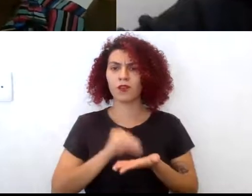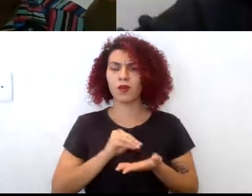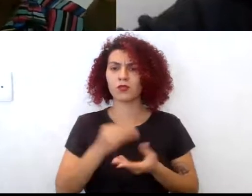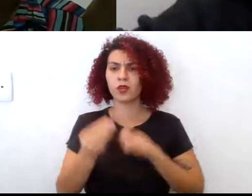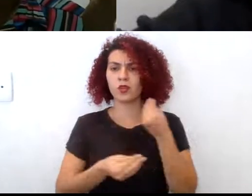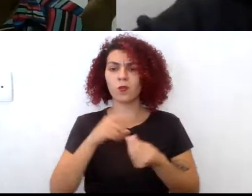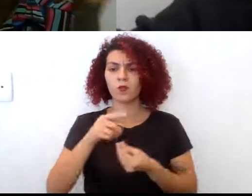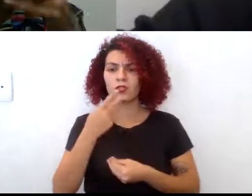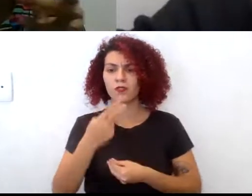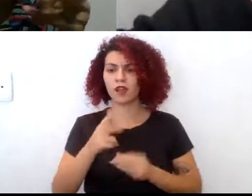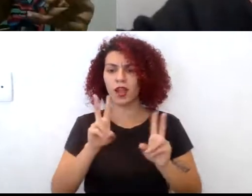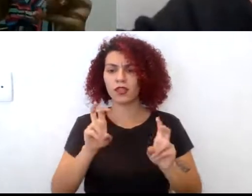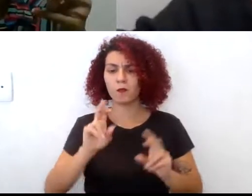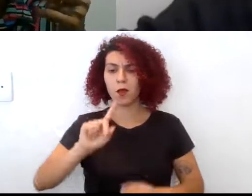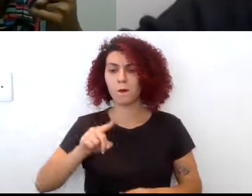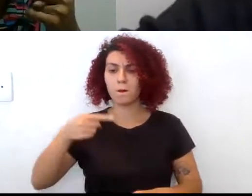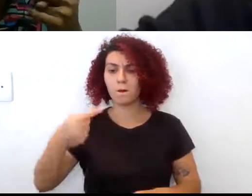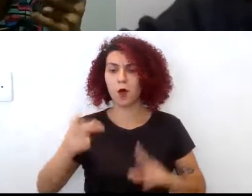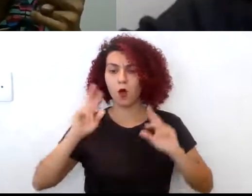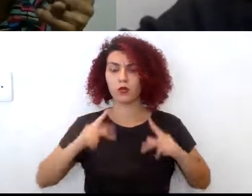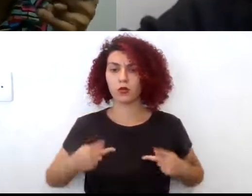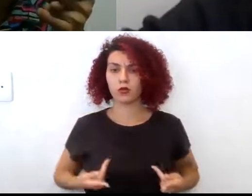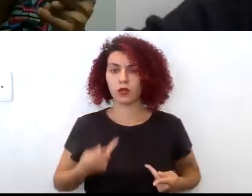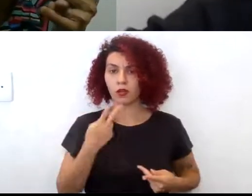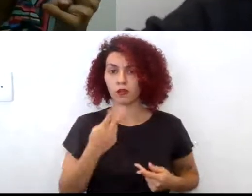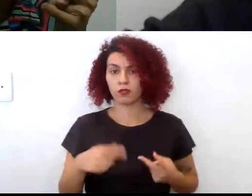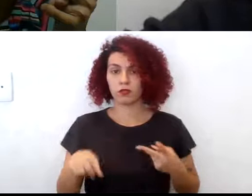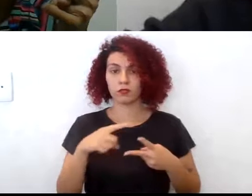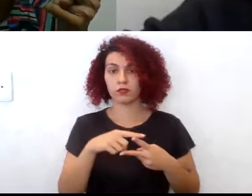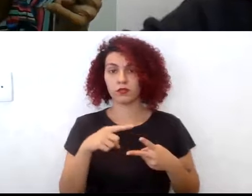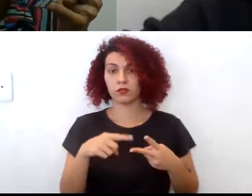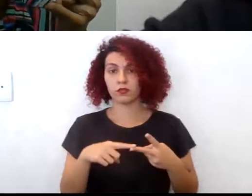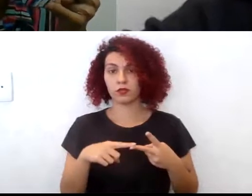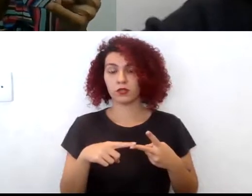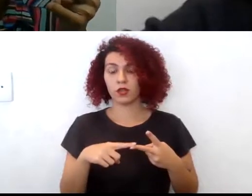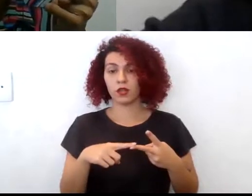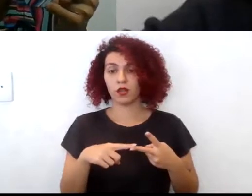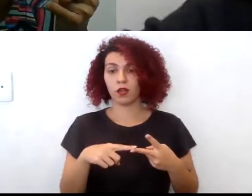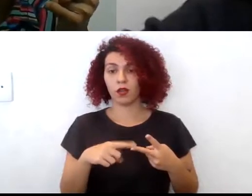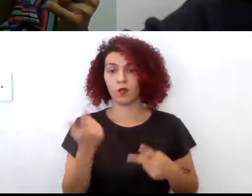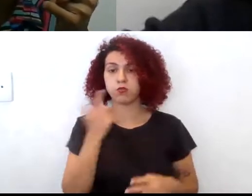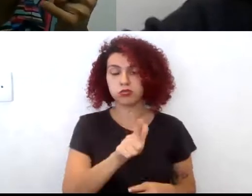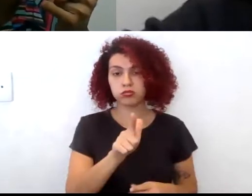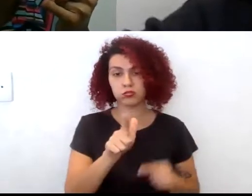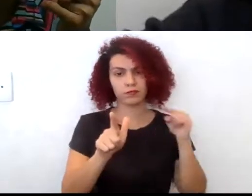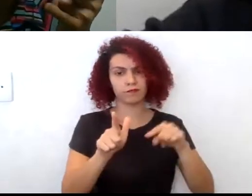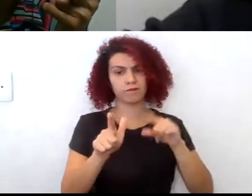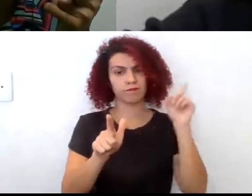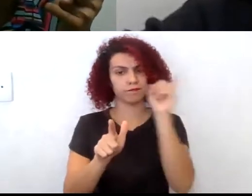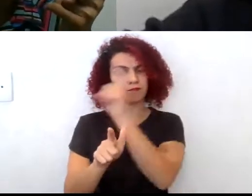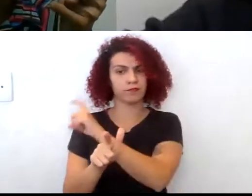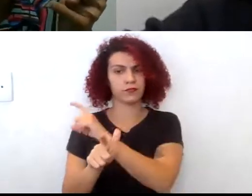tá falando de voz humanidade E aí eu gosto coisa que eu falei ela primeiro que a palavra Conquista não e não dá para conquistar